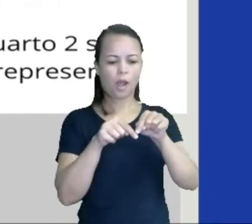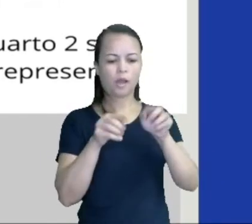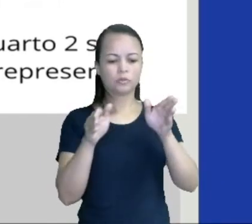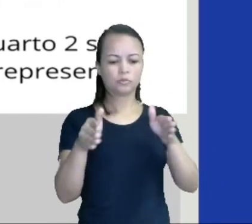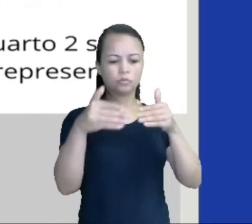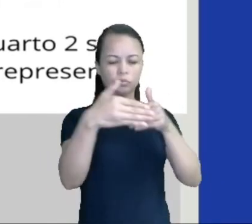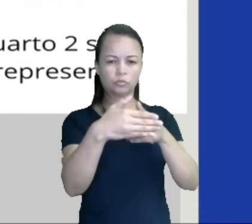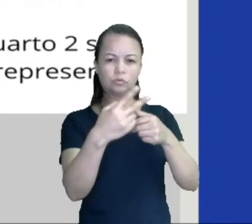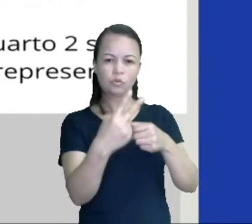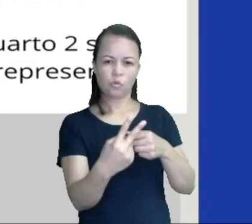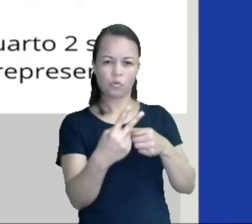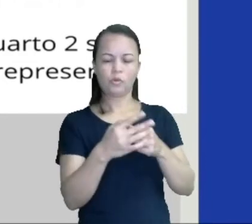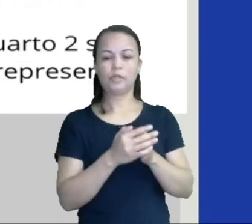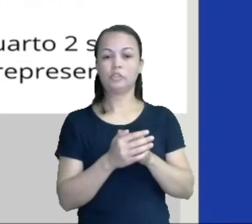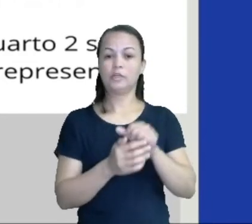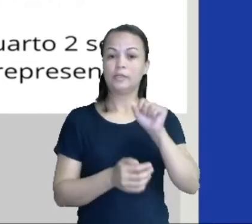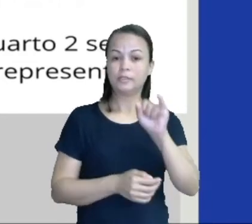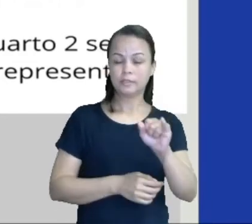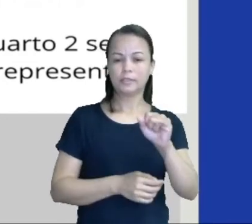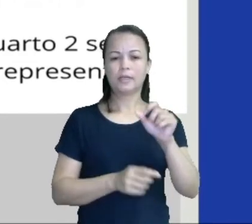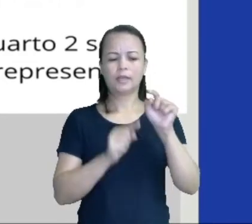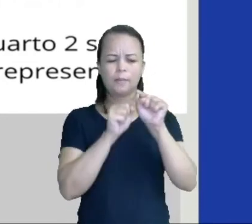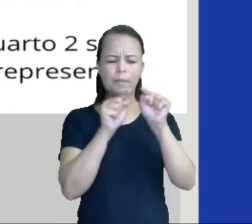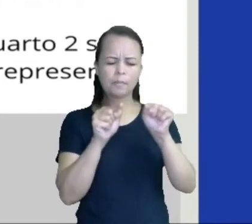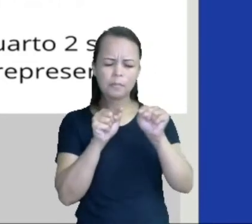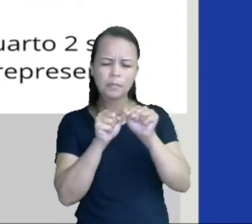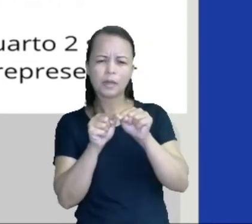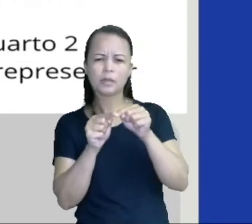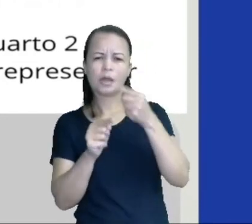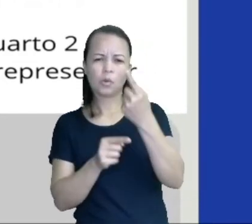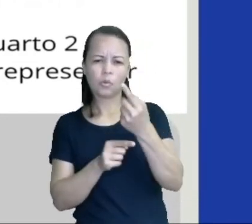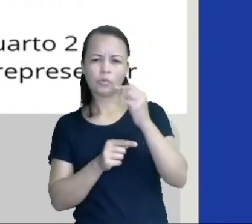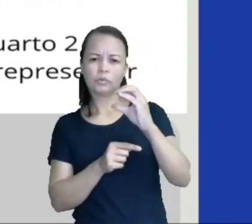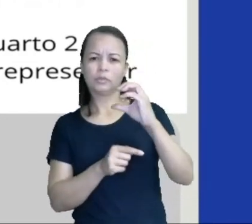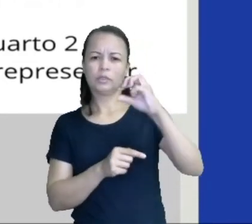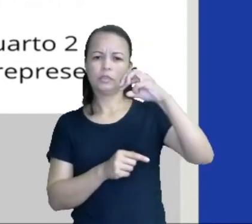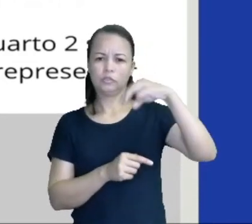cada quadrinho representa 1 centímetro quadrado.